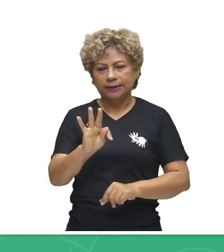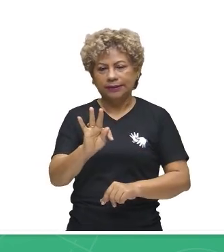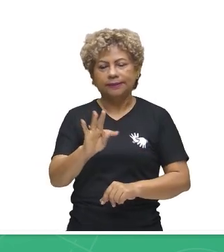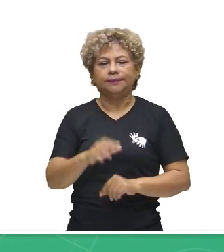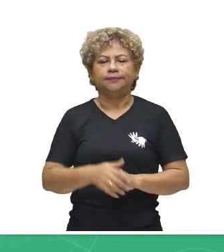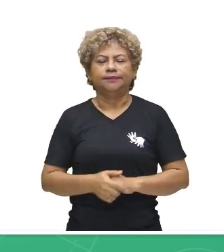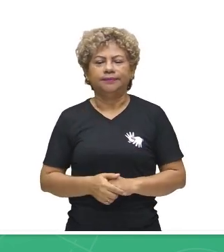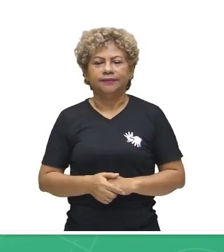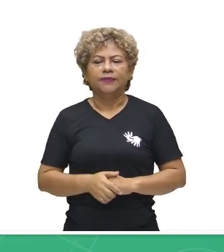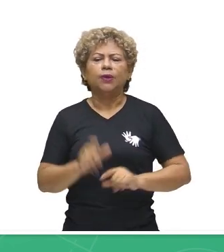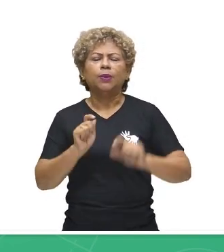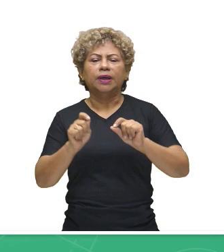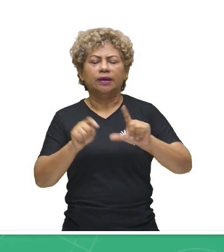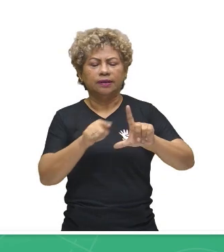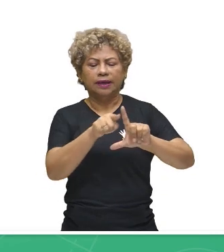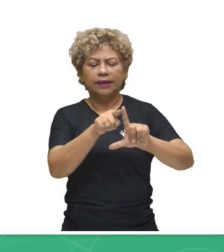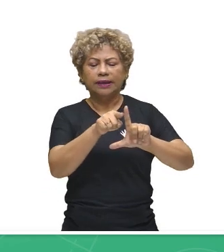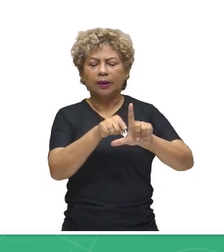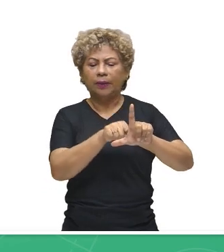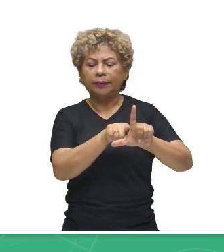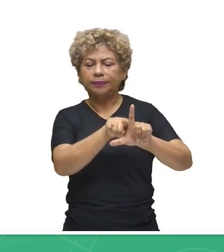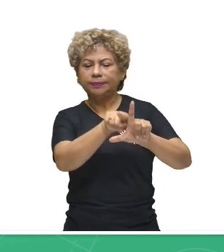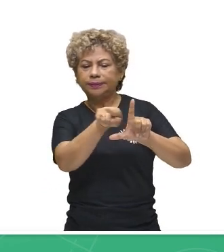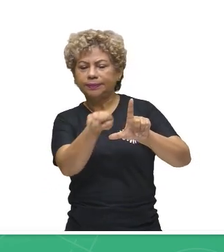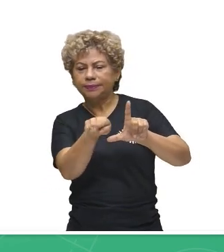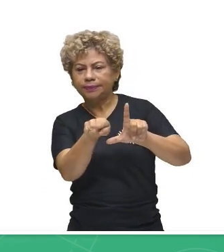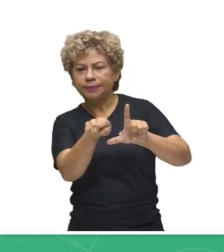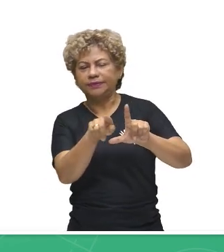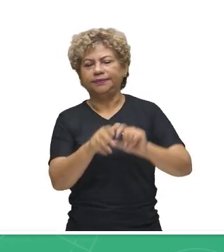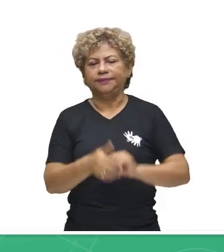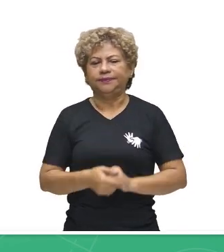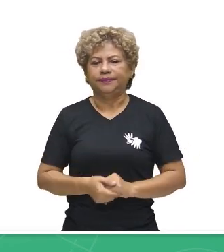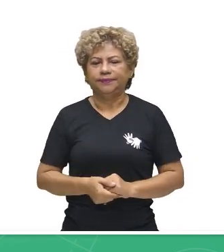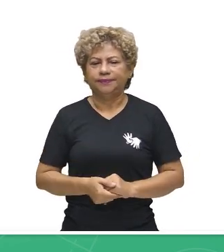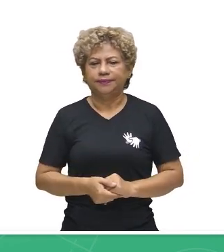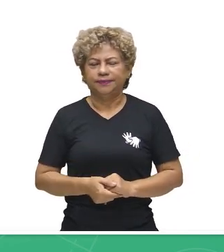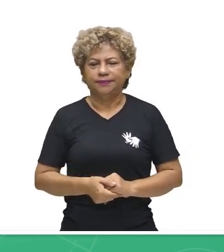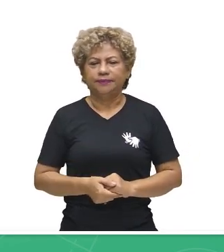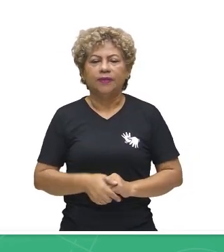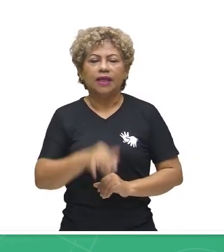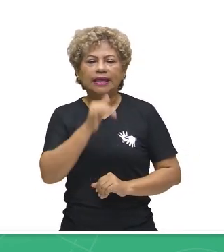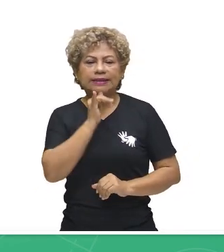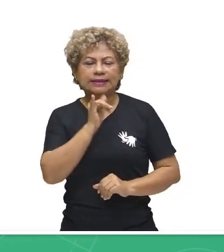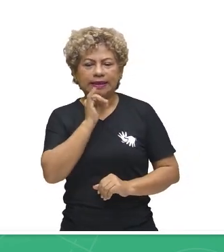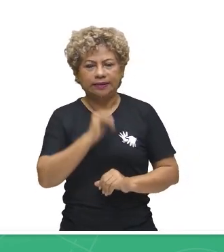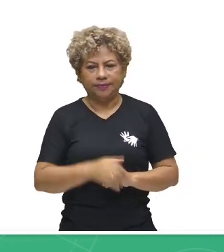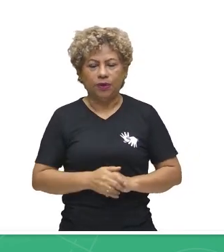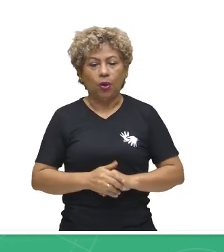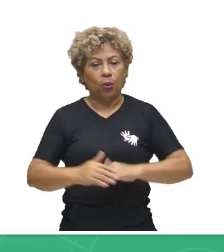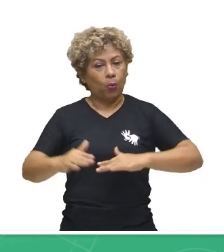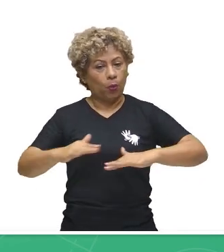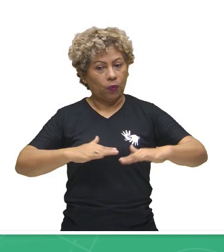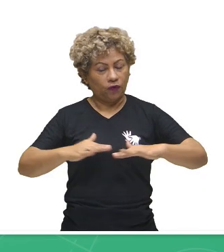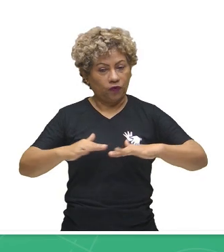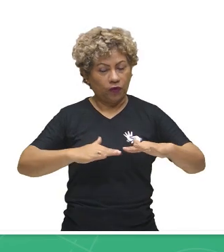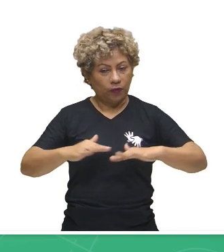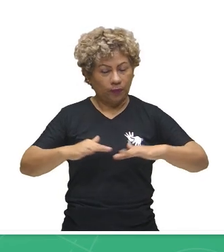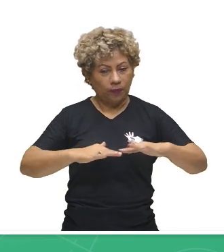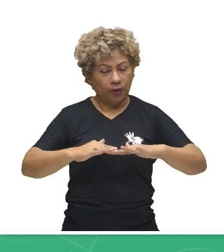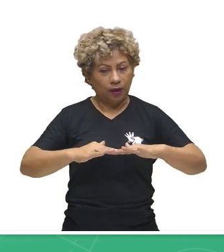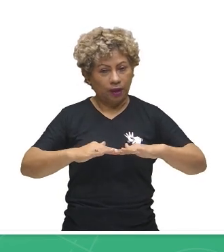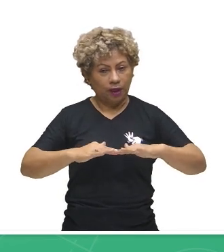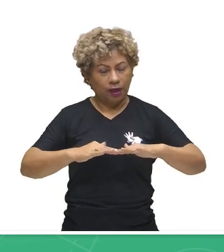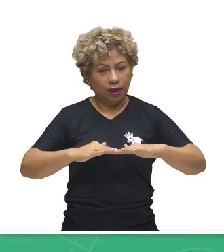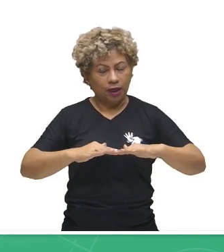nossa inclinação da reta. Aí você tem, vejam, no exemplo, o movimento uniforme de um